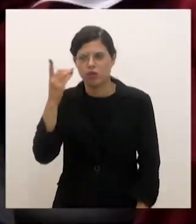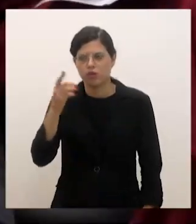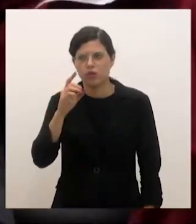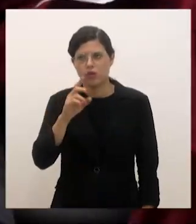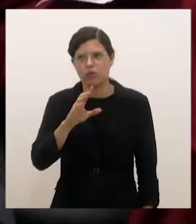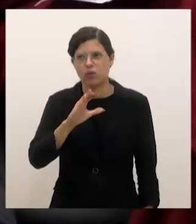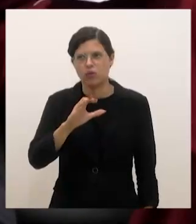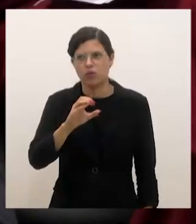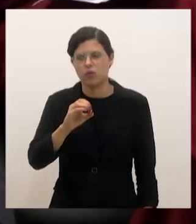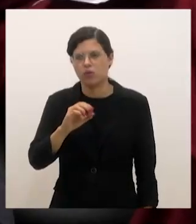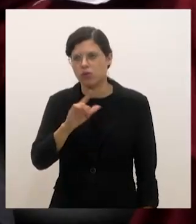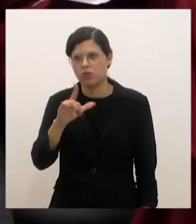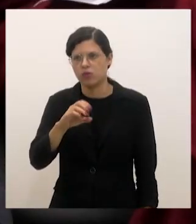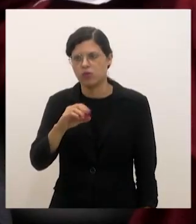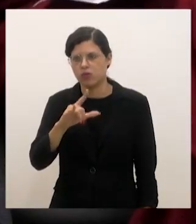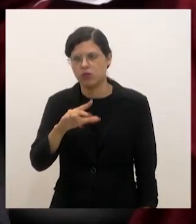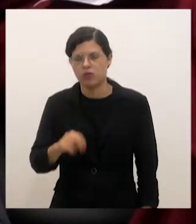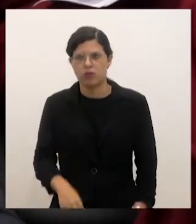Cosolino.